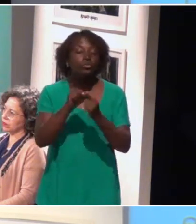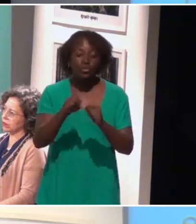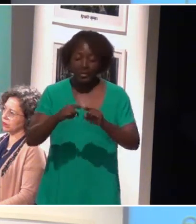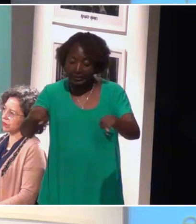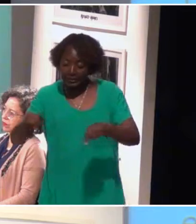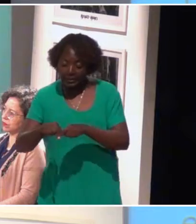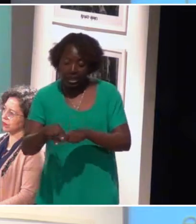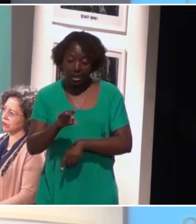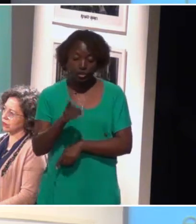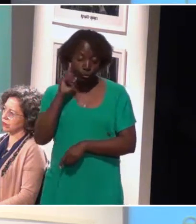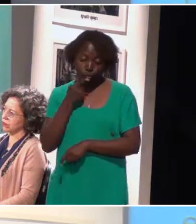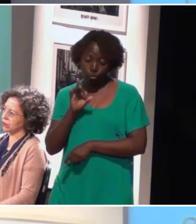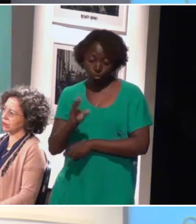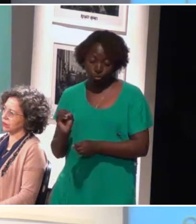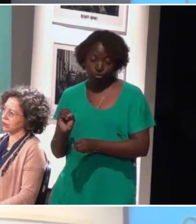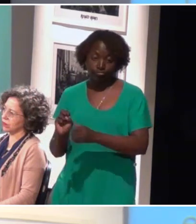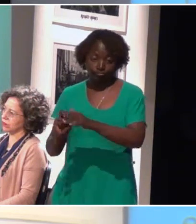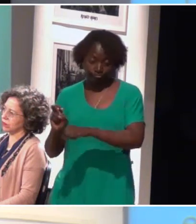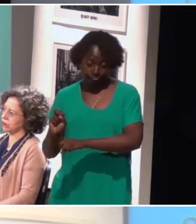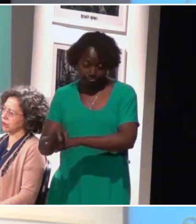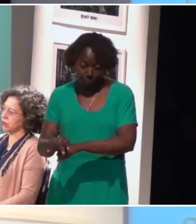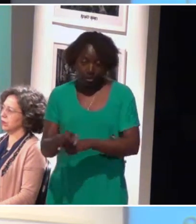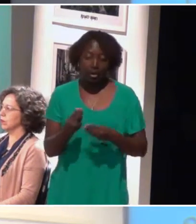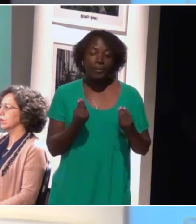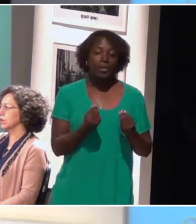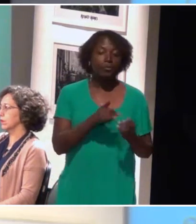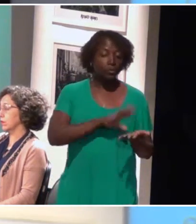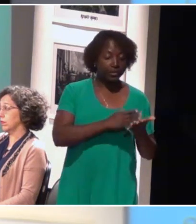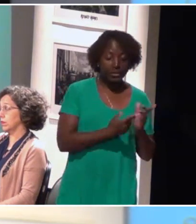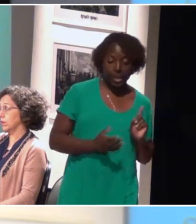eles cheguem lá no sexto ano para ter a presença do intérprete com a Libras